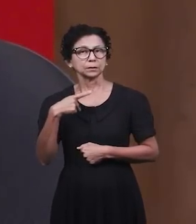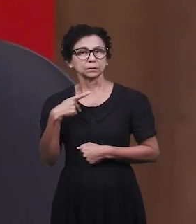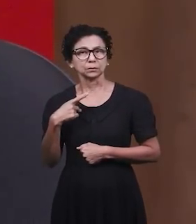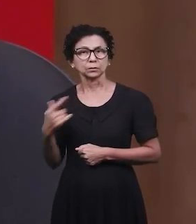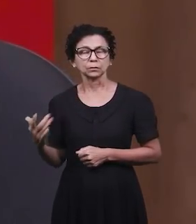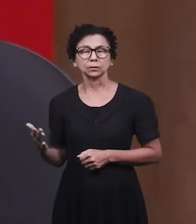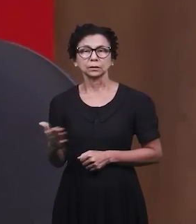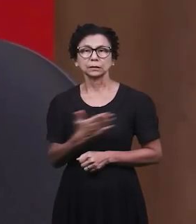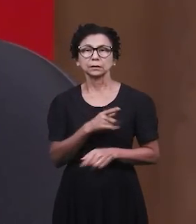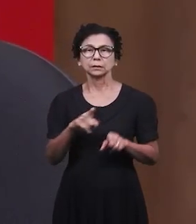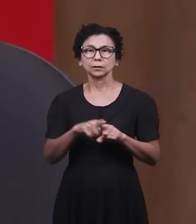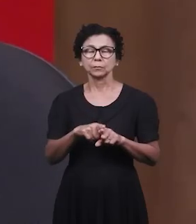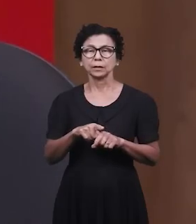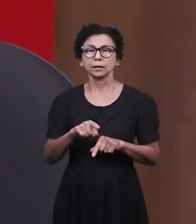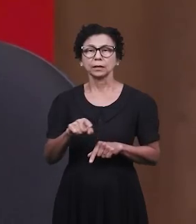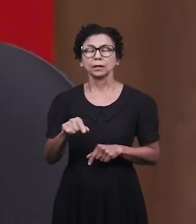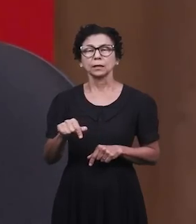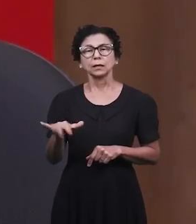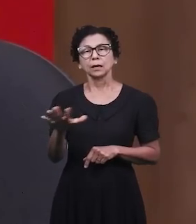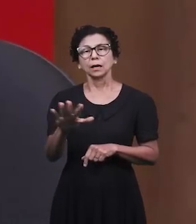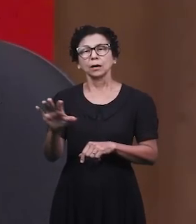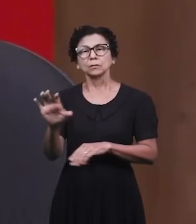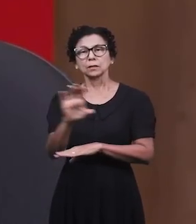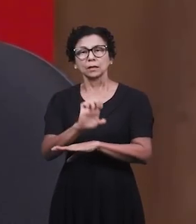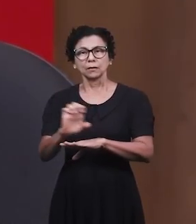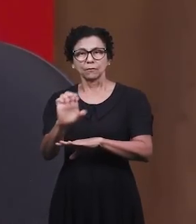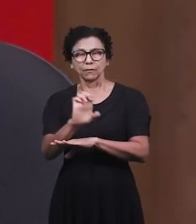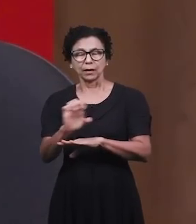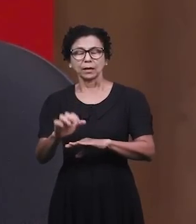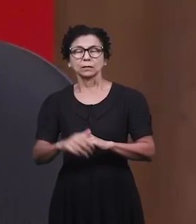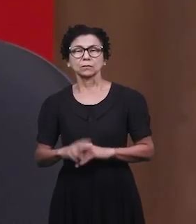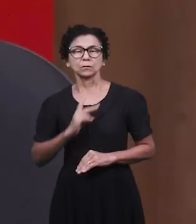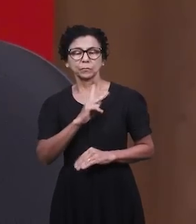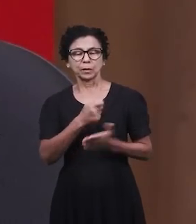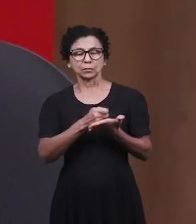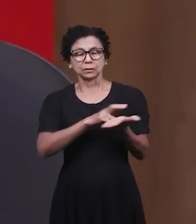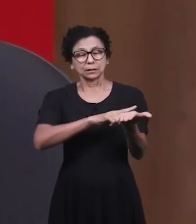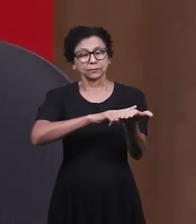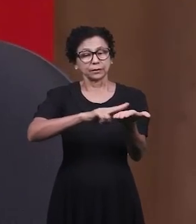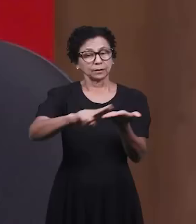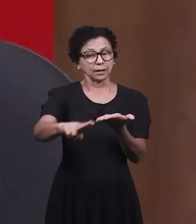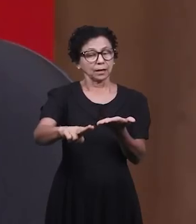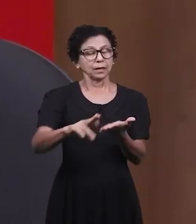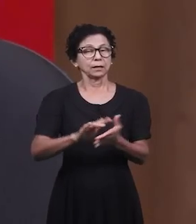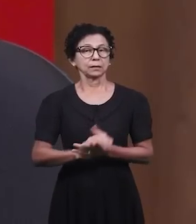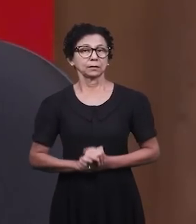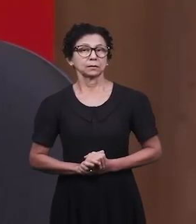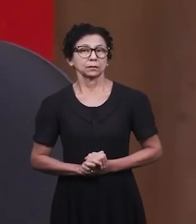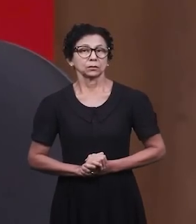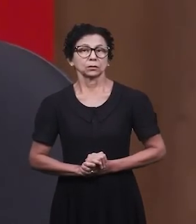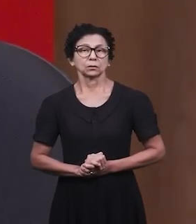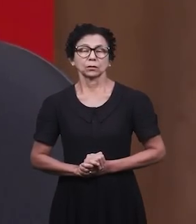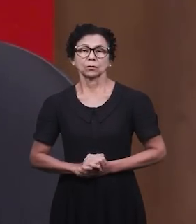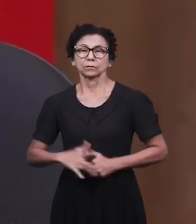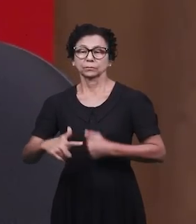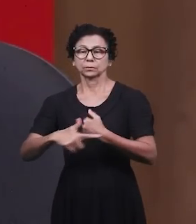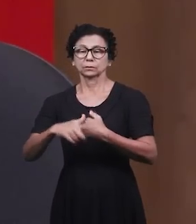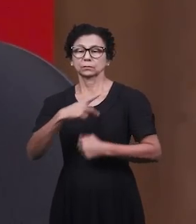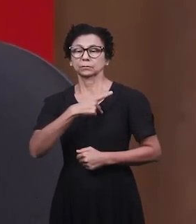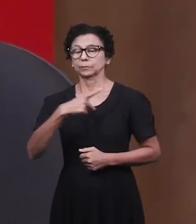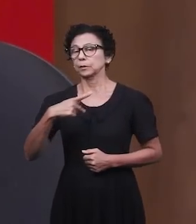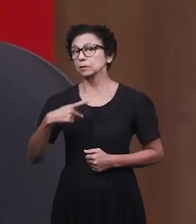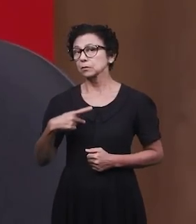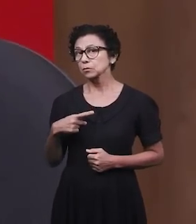aos Efésios, mostrando que essa função é no corpo, ou seja, o pastor, há um trabalho onde ele